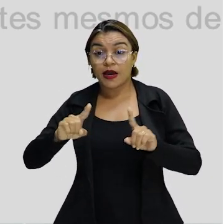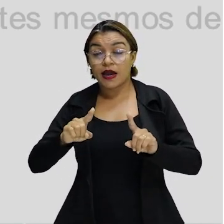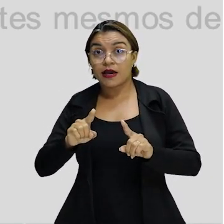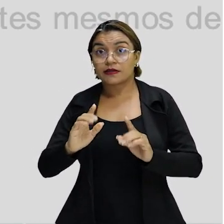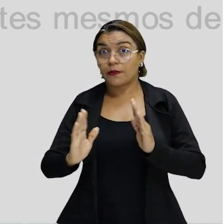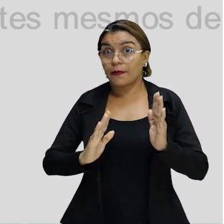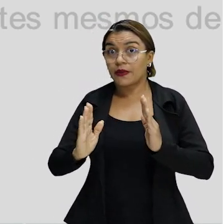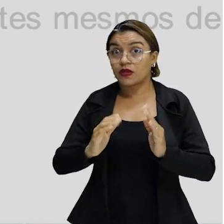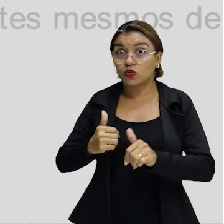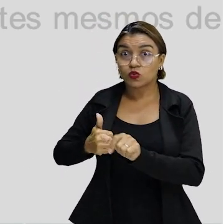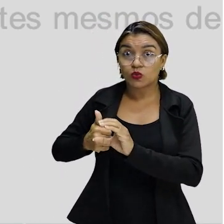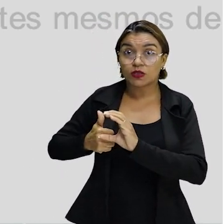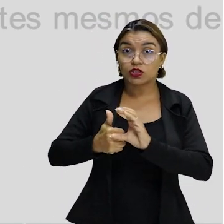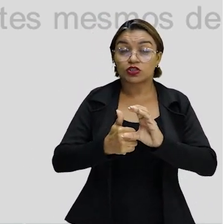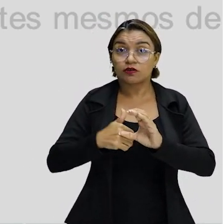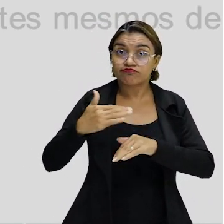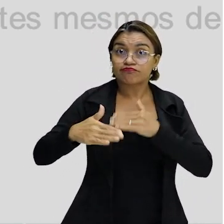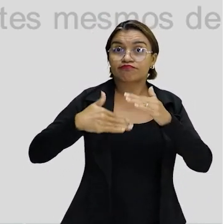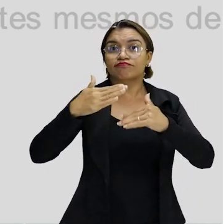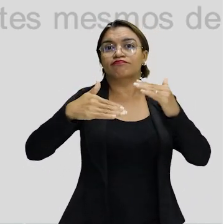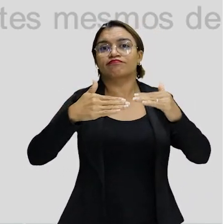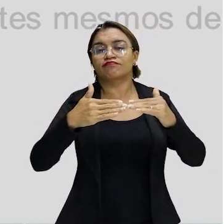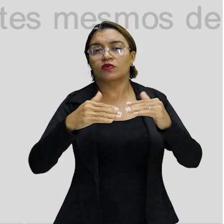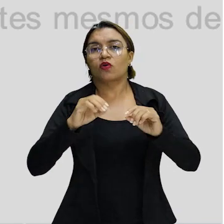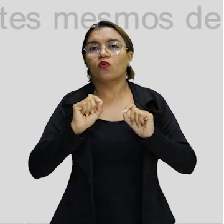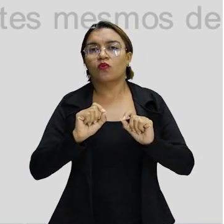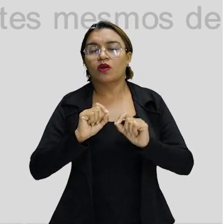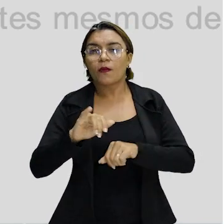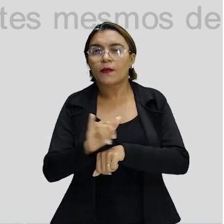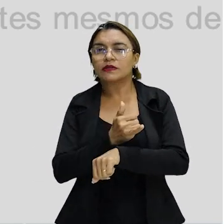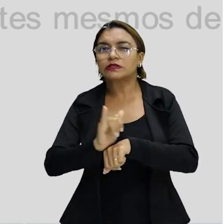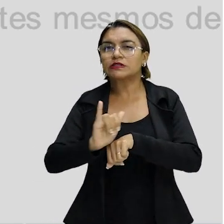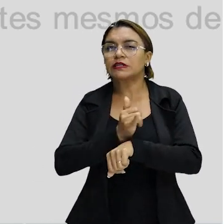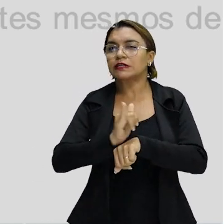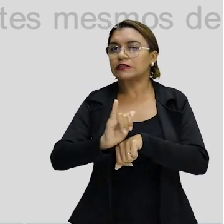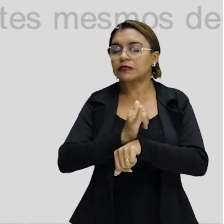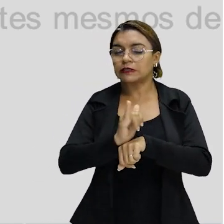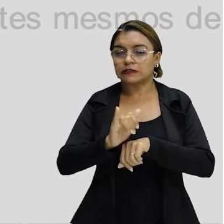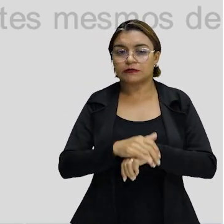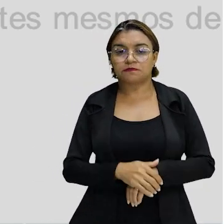já havia desenvolvido, como eu acabei de falar, toda uma matemática,